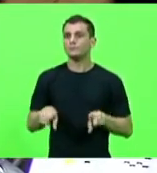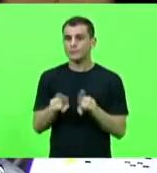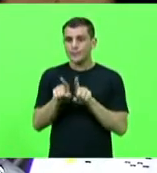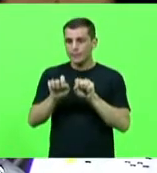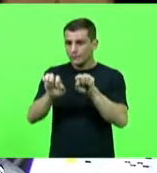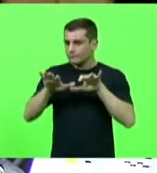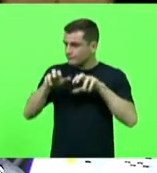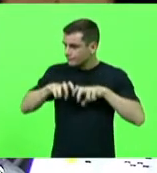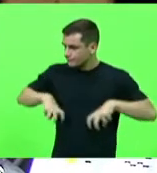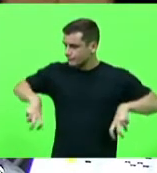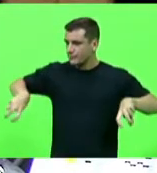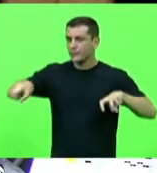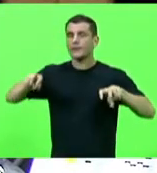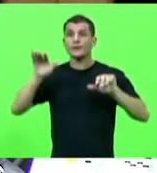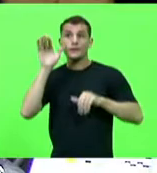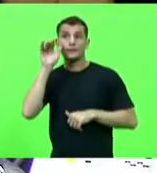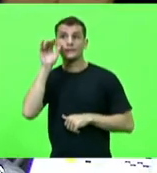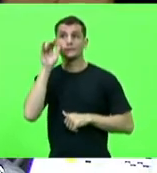interna.